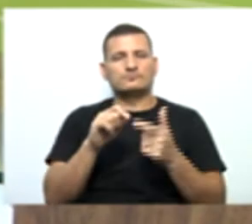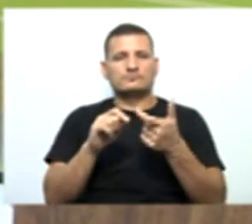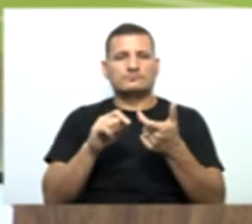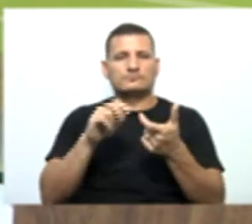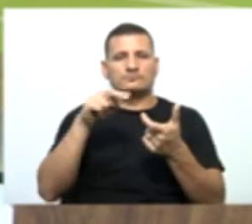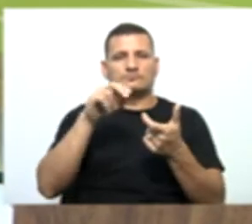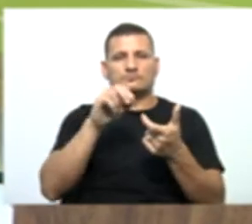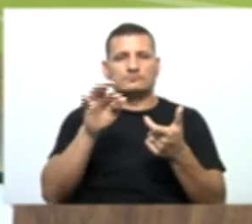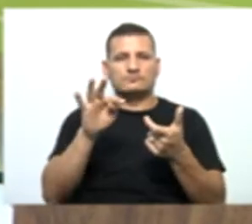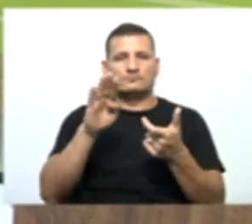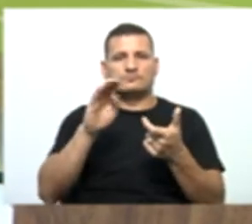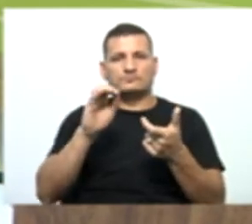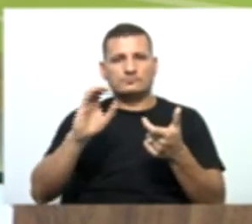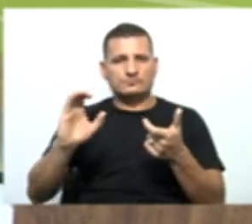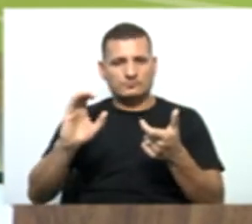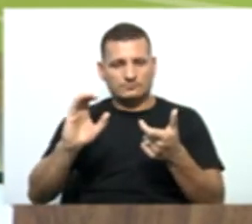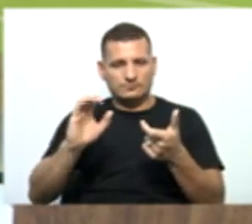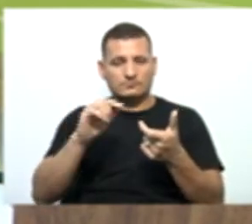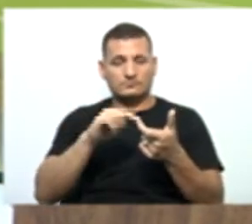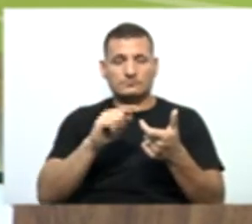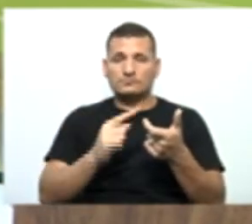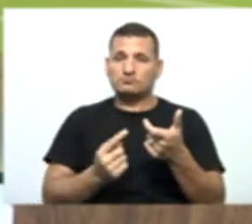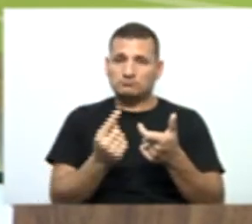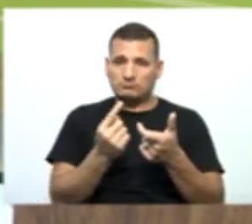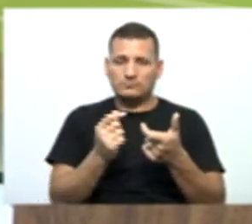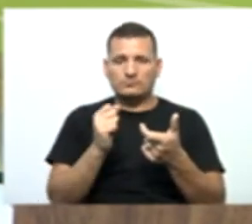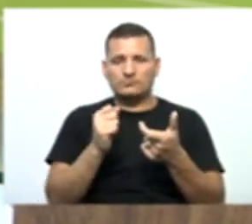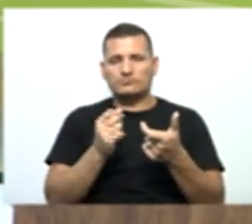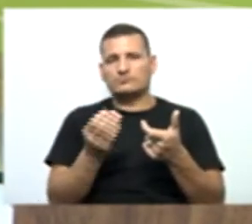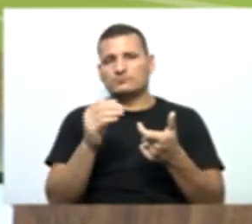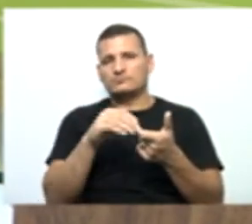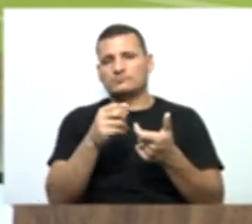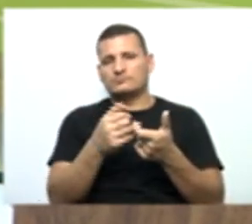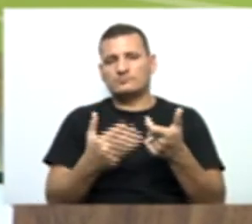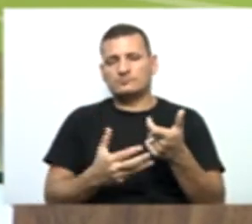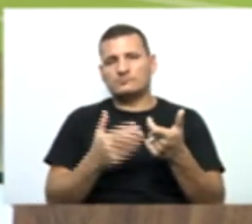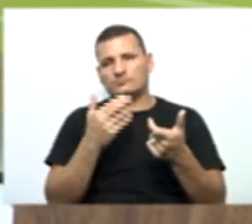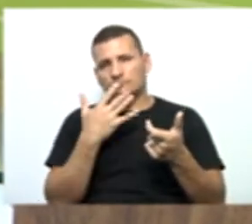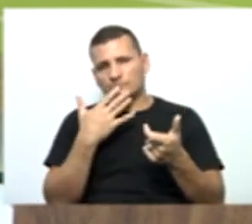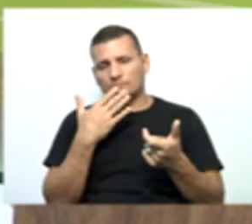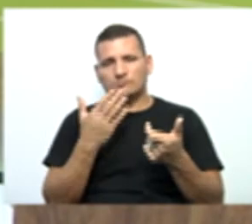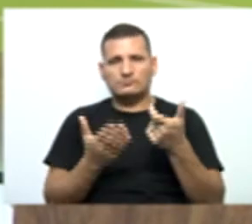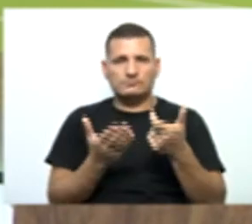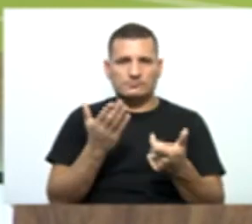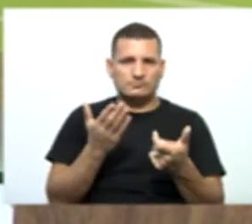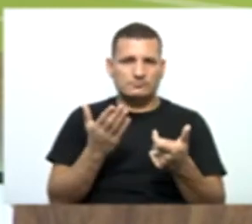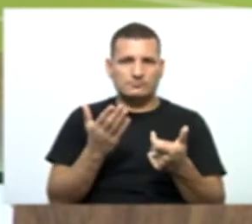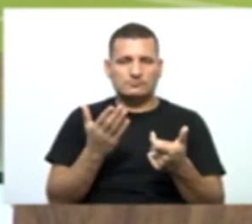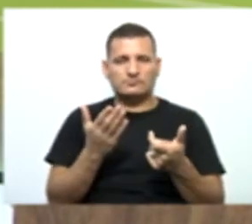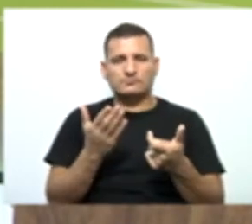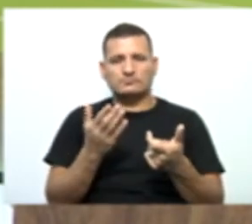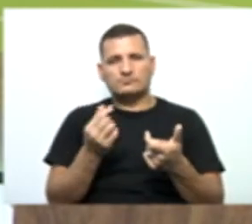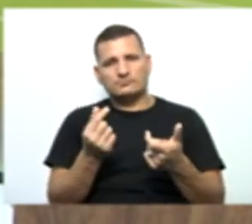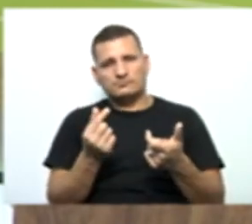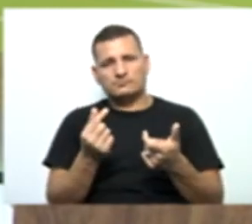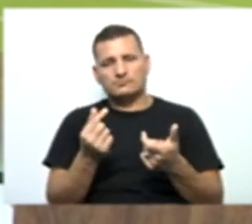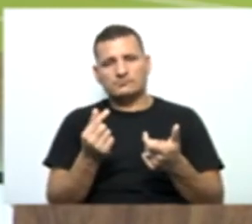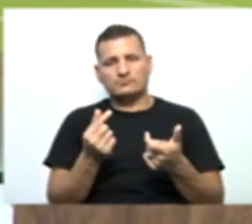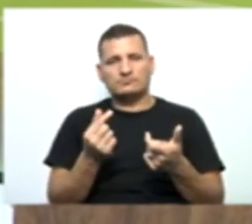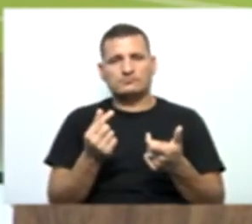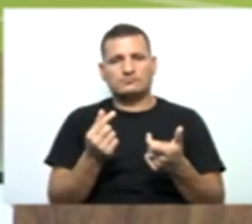será única. Então, eu posso colocar atributos como cor, peso, preço, marca,